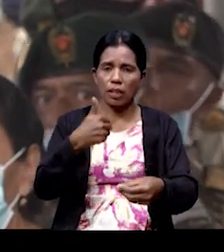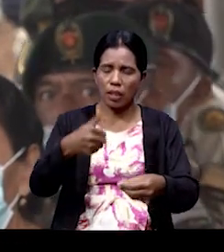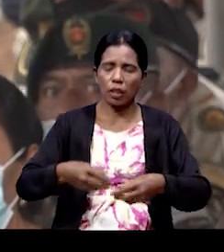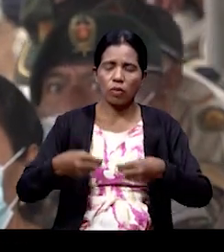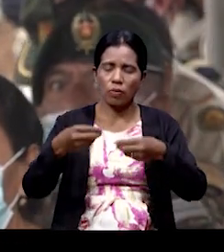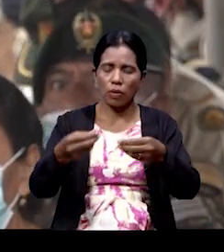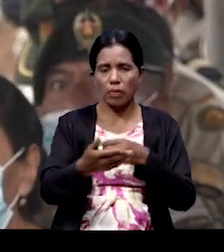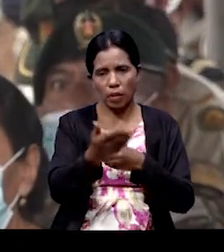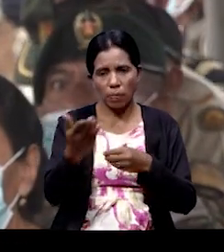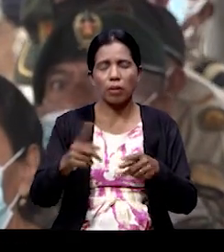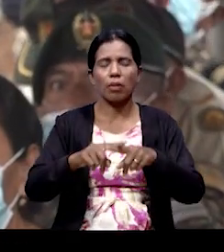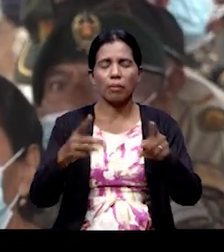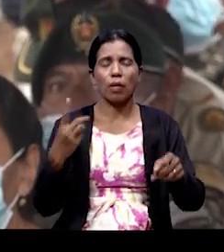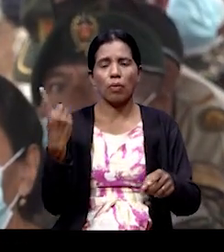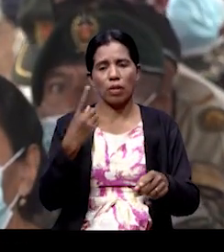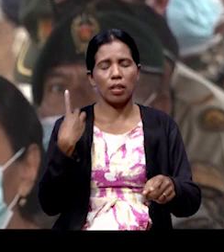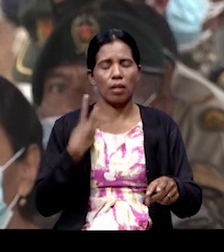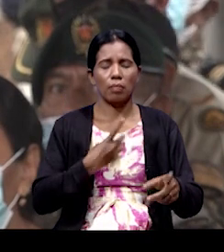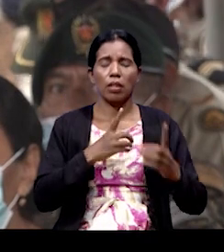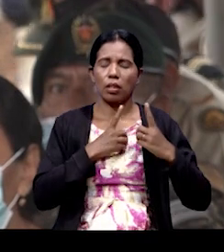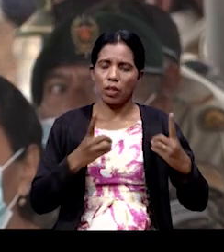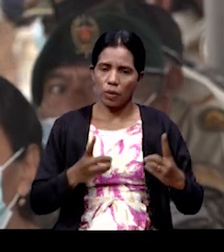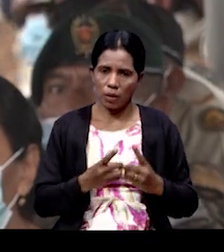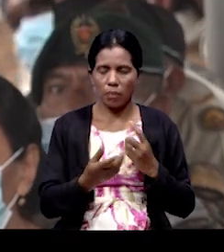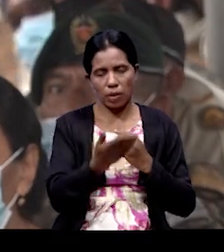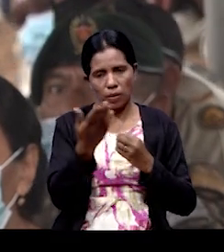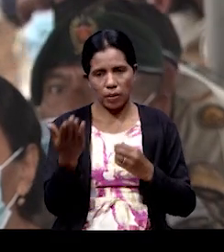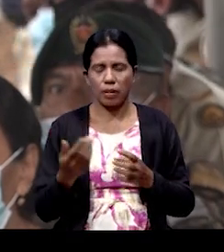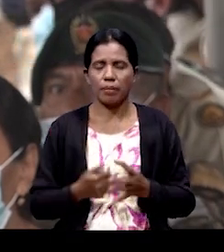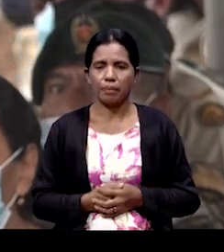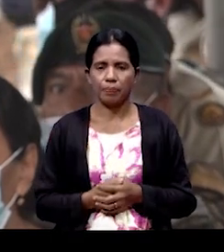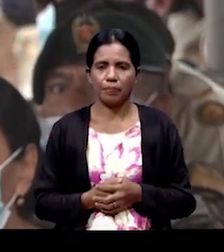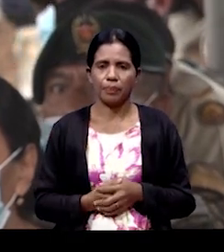domi, reconhecimento na apreciação Wain.